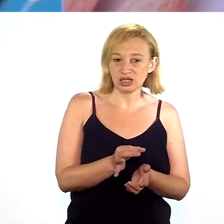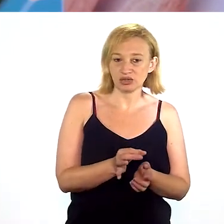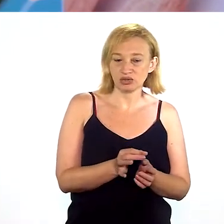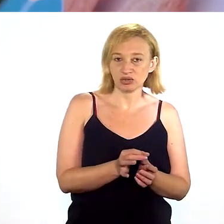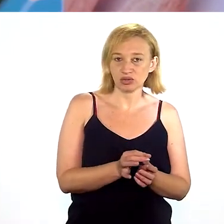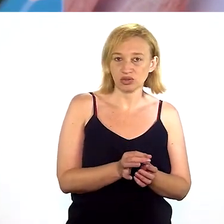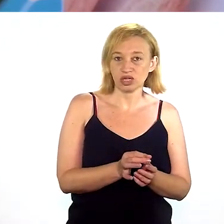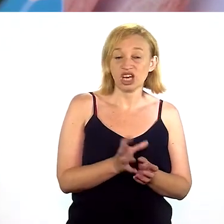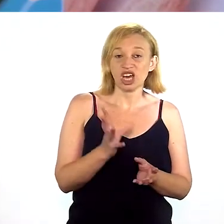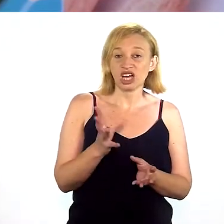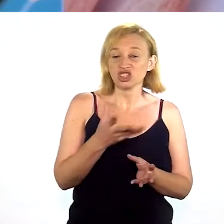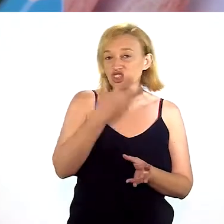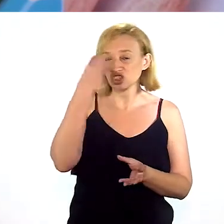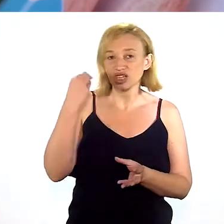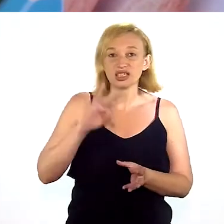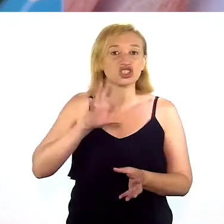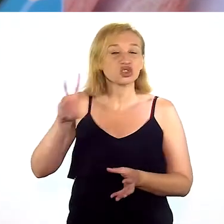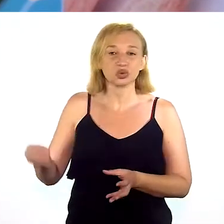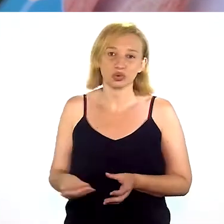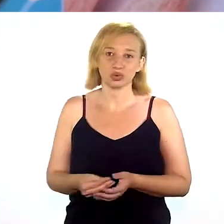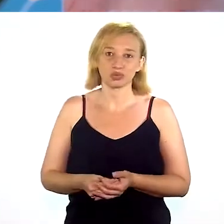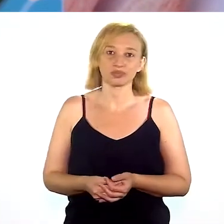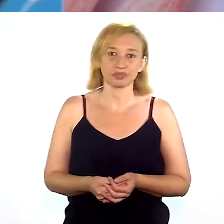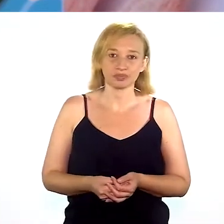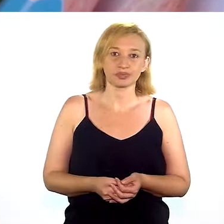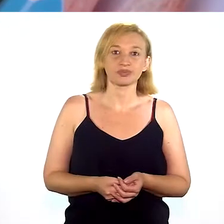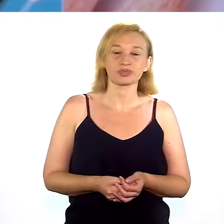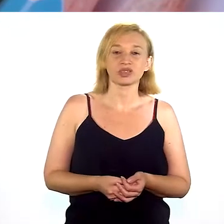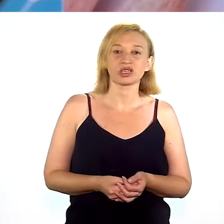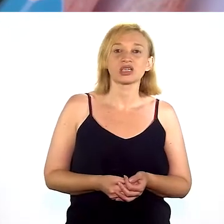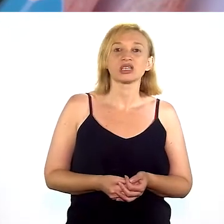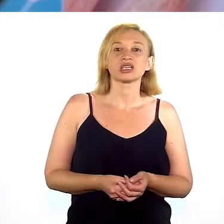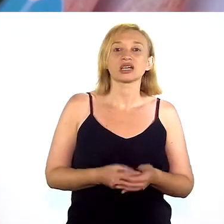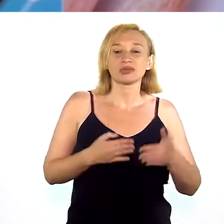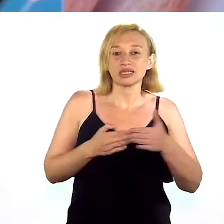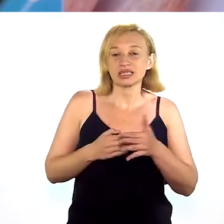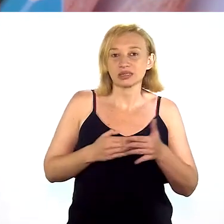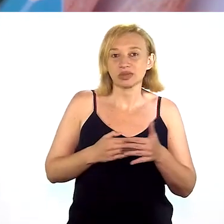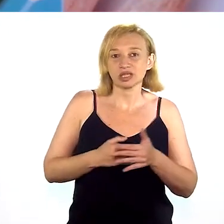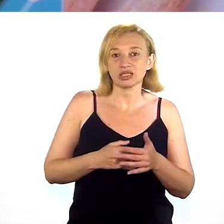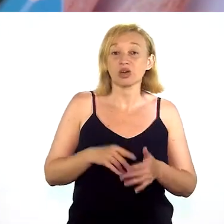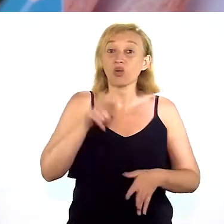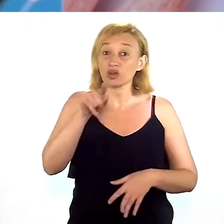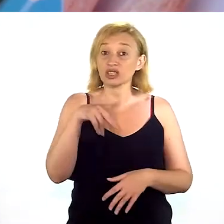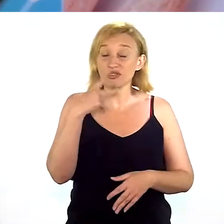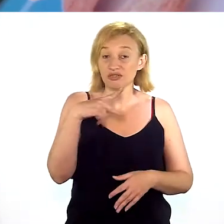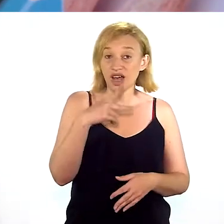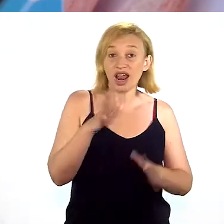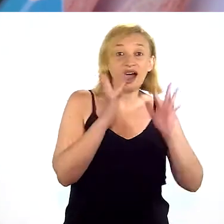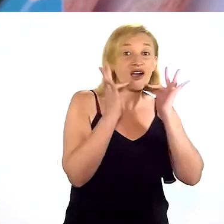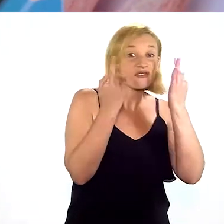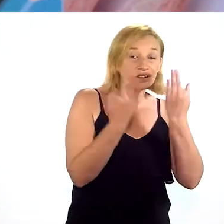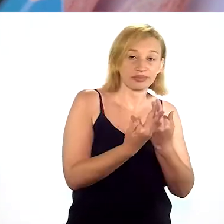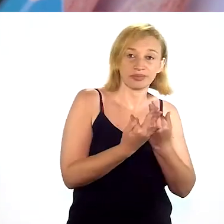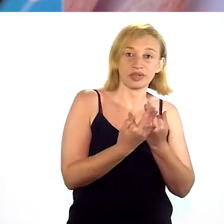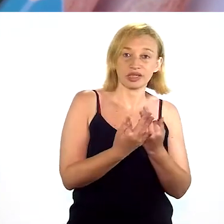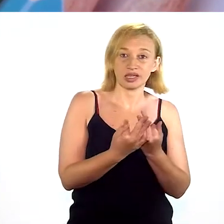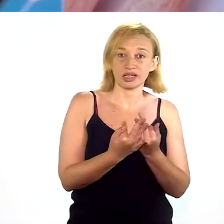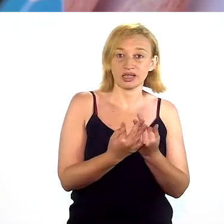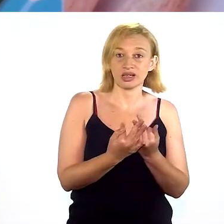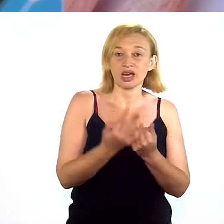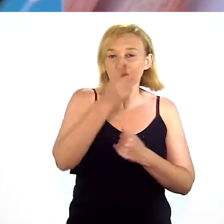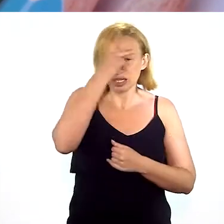convicção de algo, a gente fecha os olhos para todo o resto e a gente acaba se enclausurando. E quando você fala,